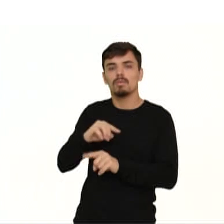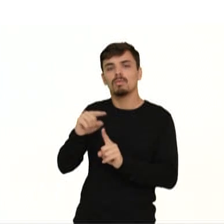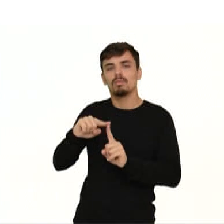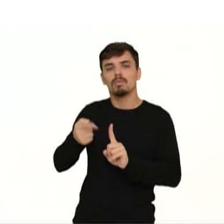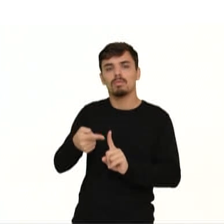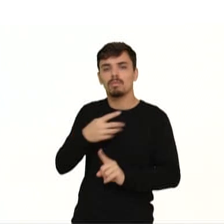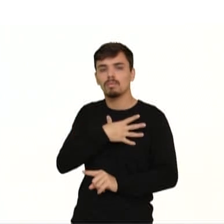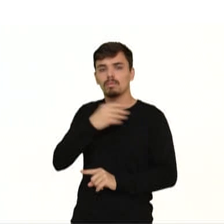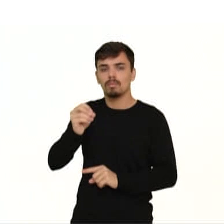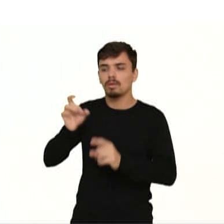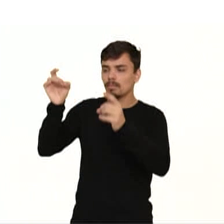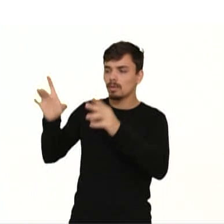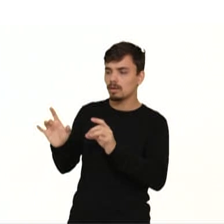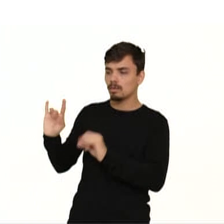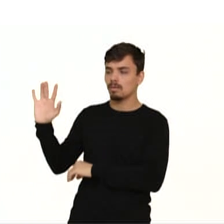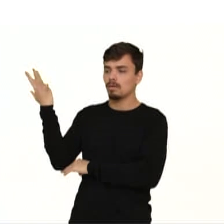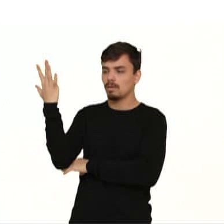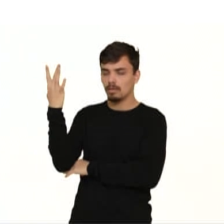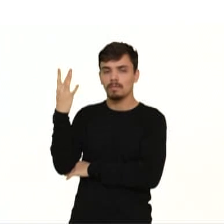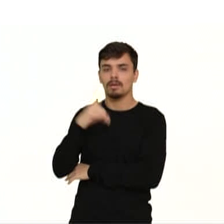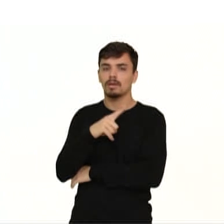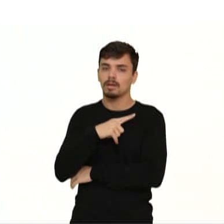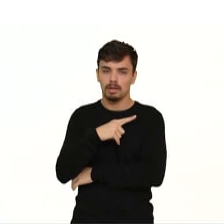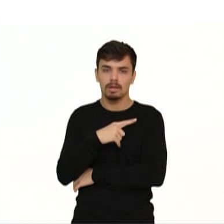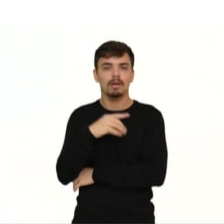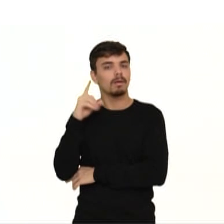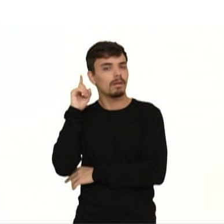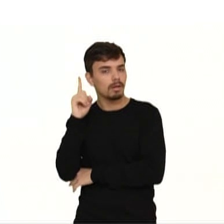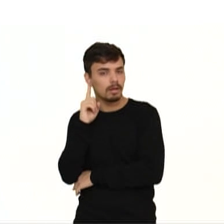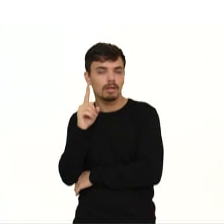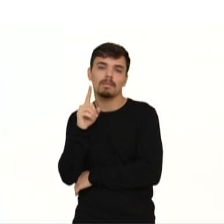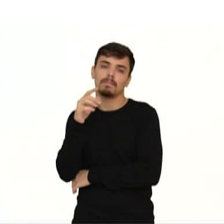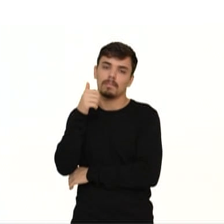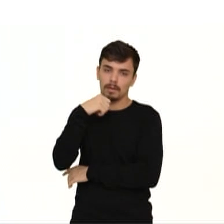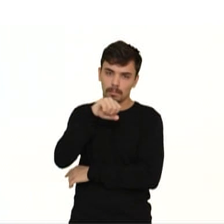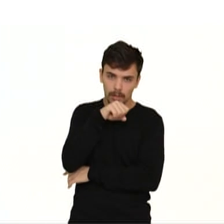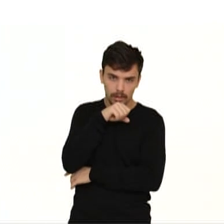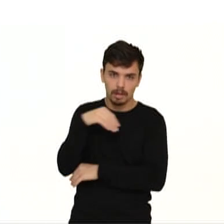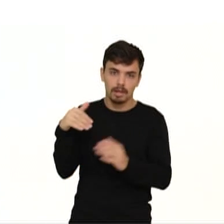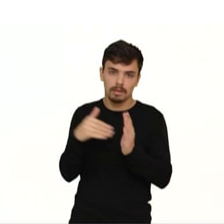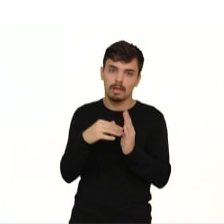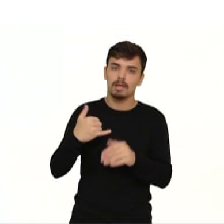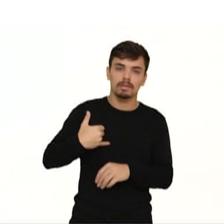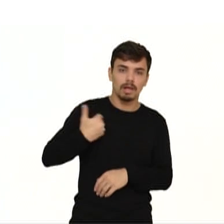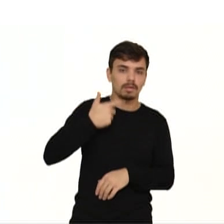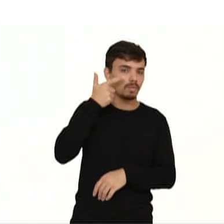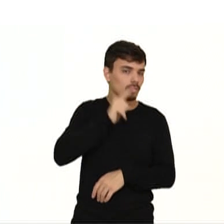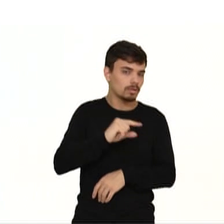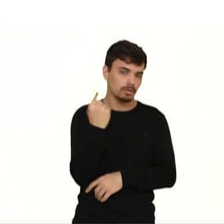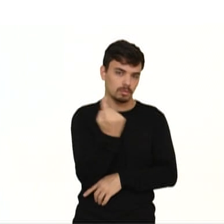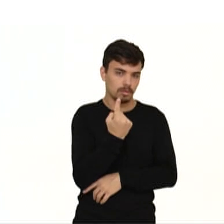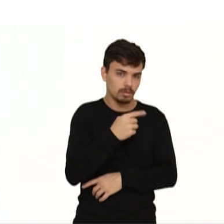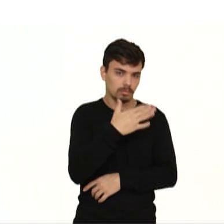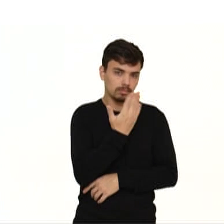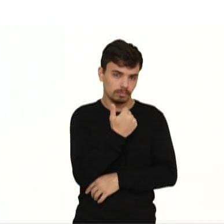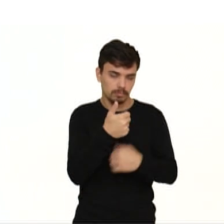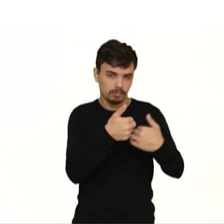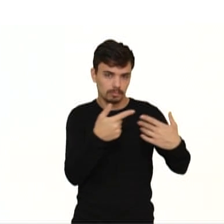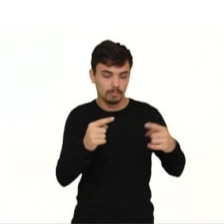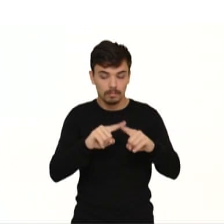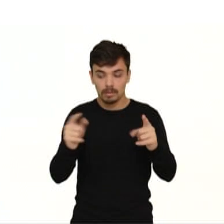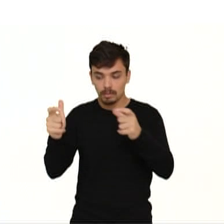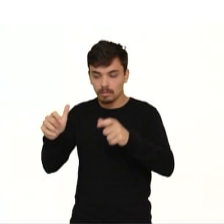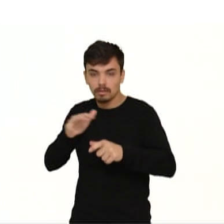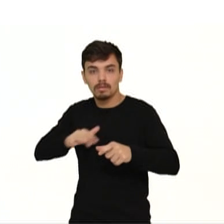é amamentada pela mãe até que tem idade para procurar o alimento. As fêmeas adultas têm territórios grandes e o território